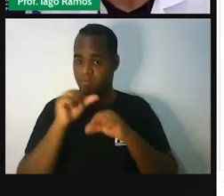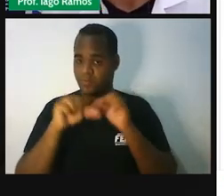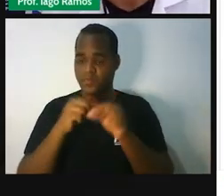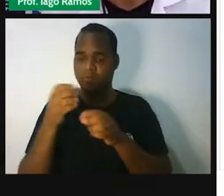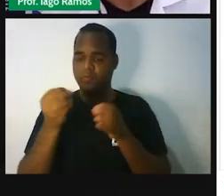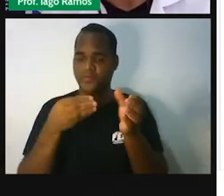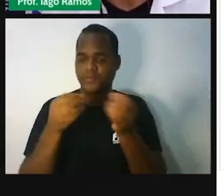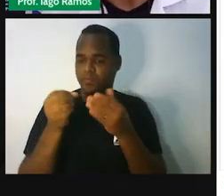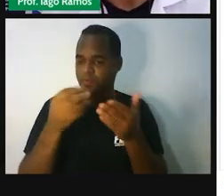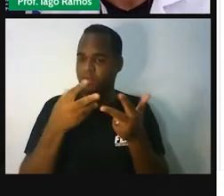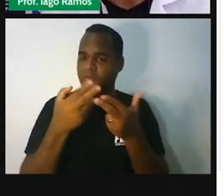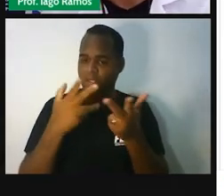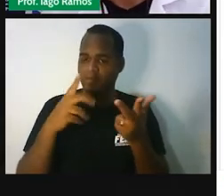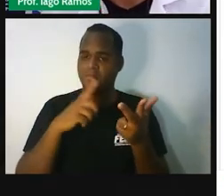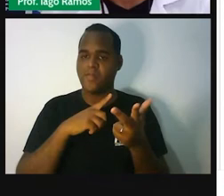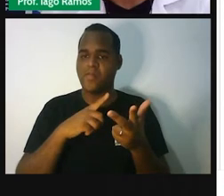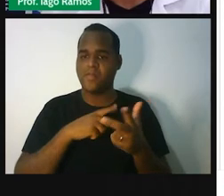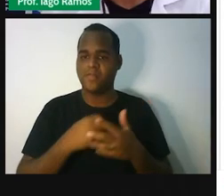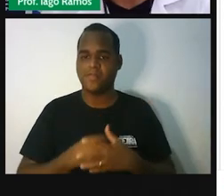placa, tá bom?